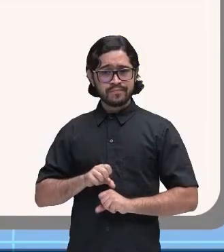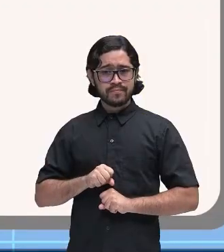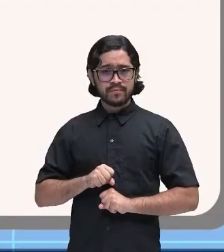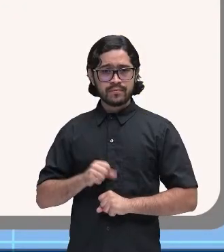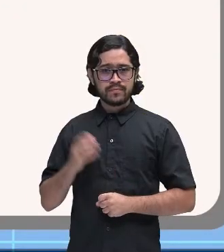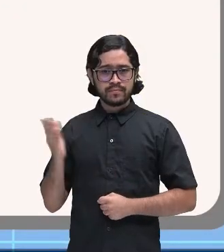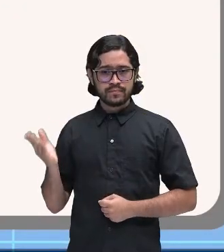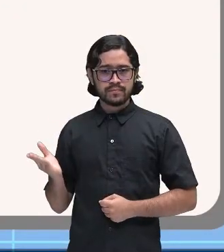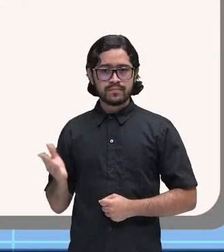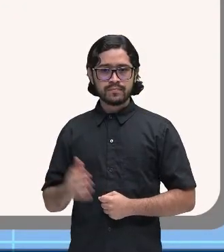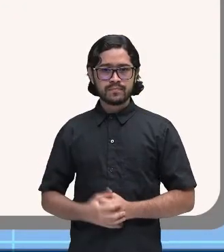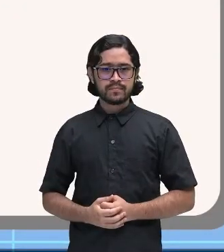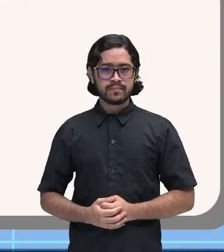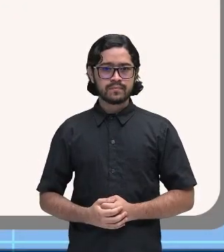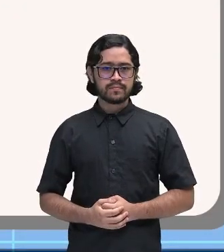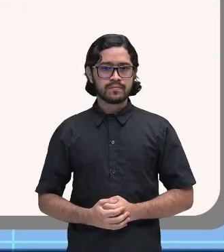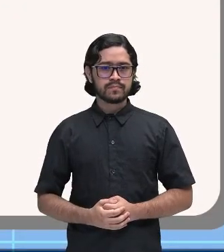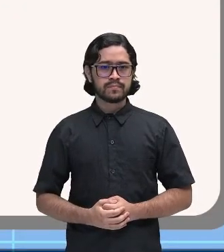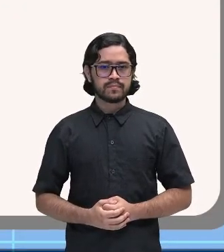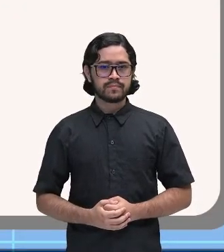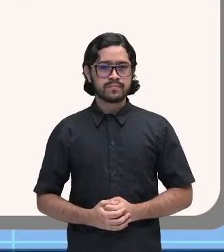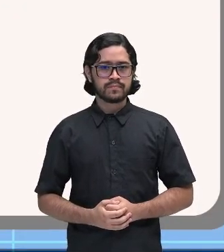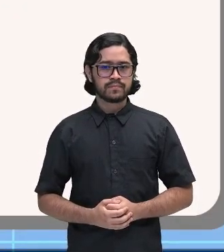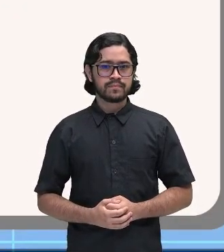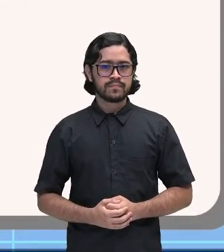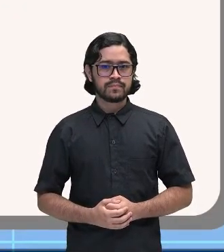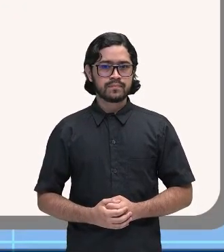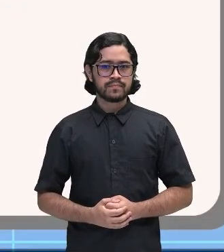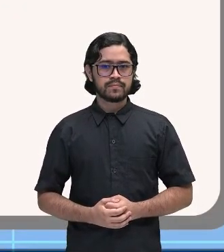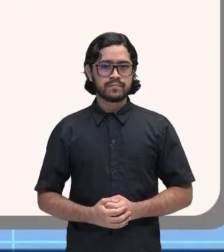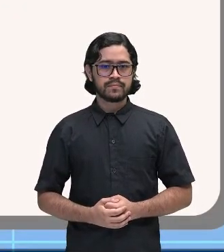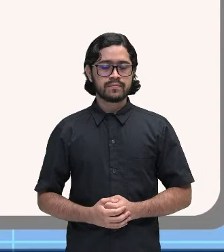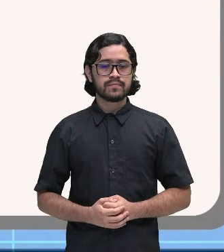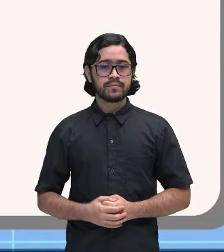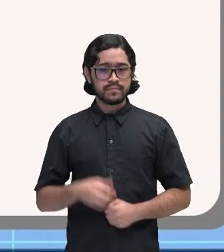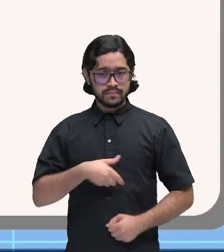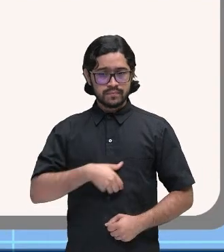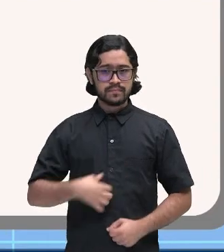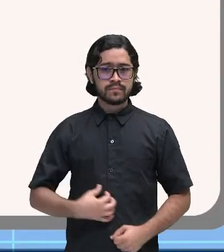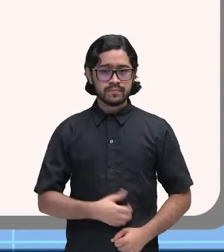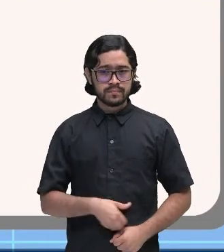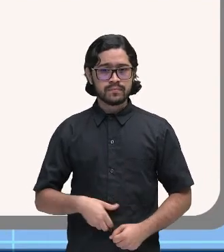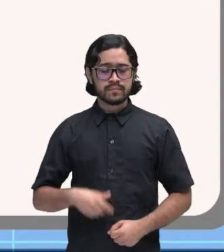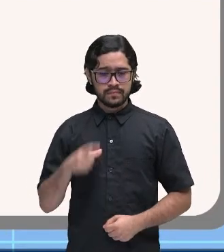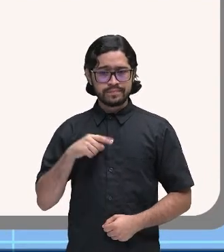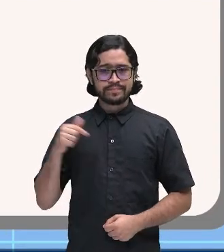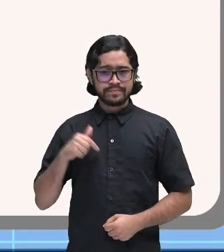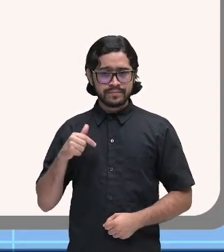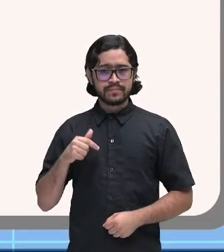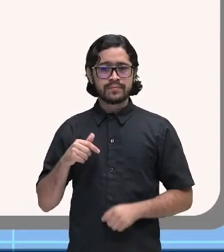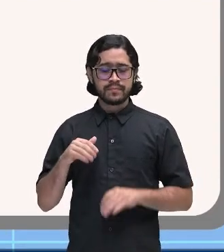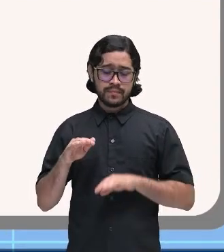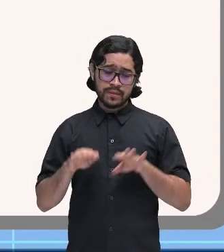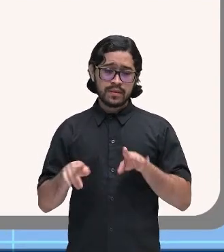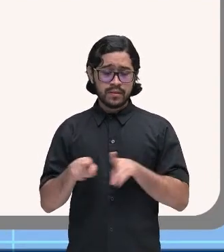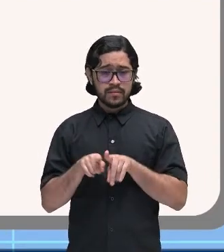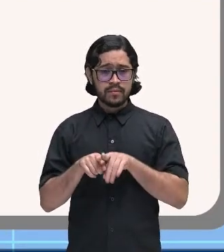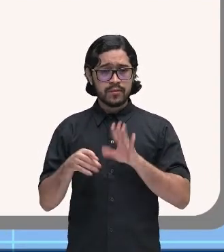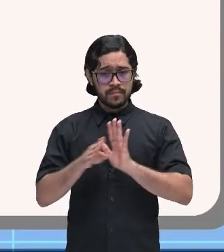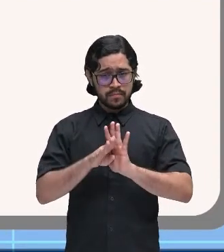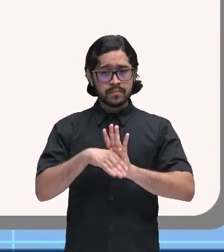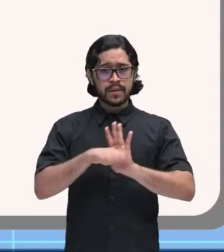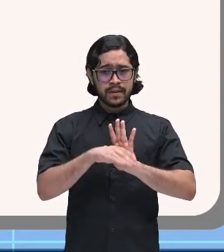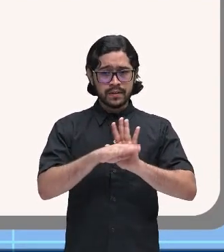para vocês. No intestino grosso, nós também podemos encontrar algumas bactérias que desempenham um importante